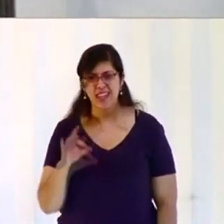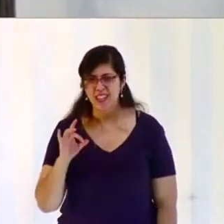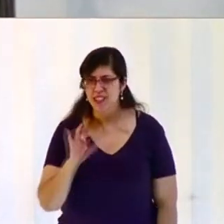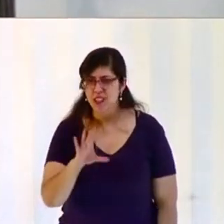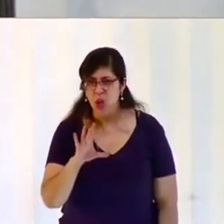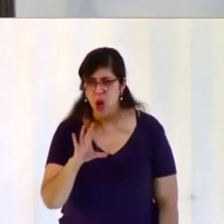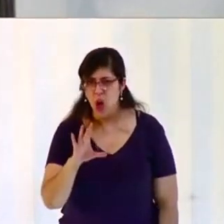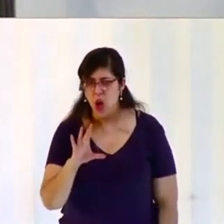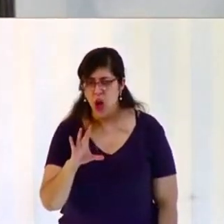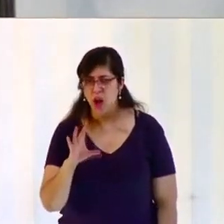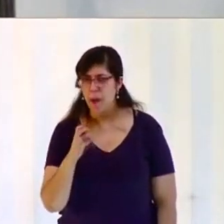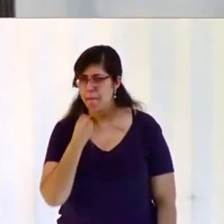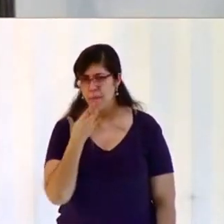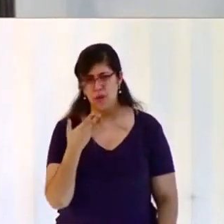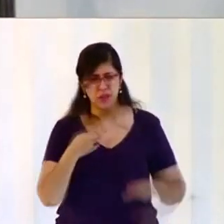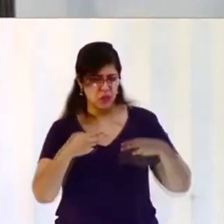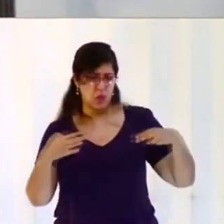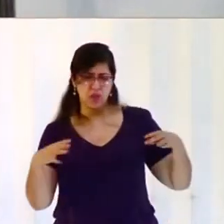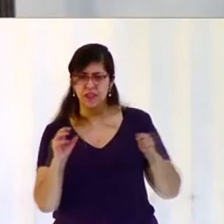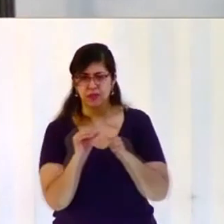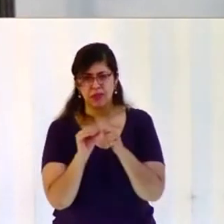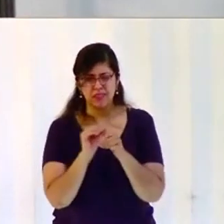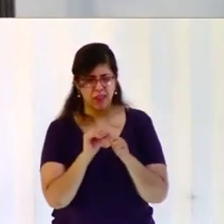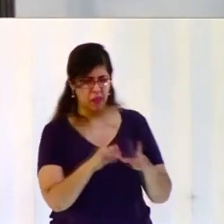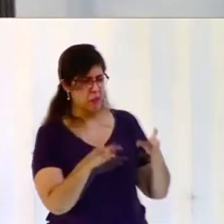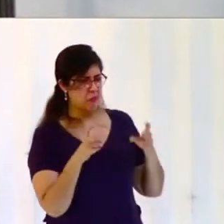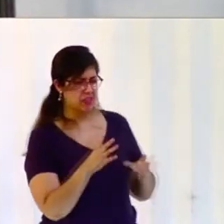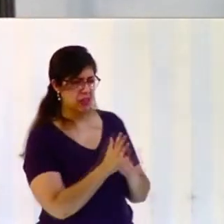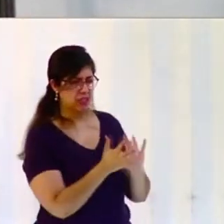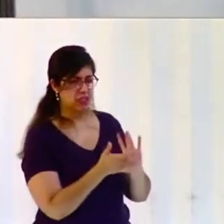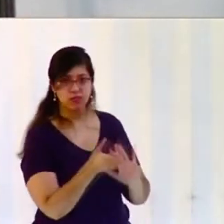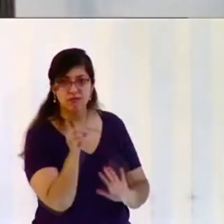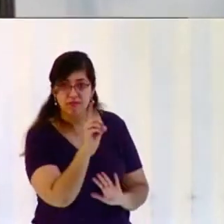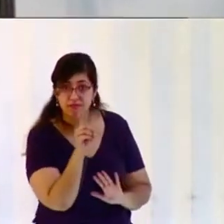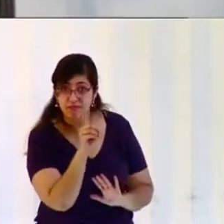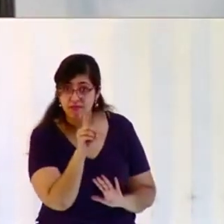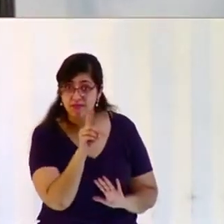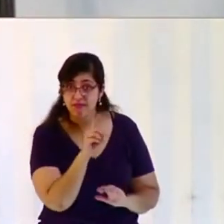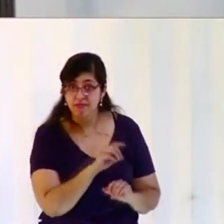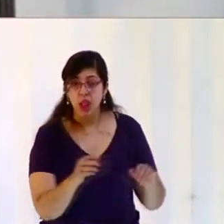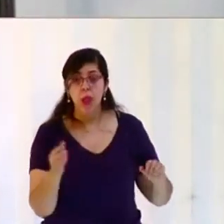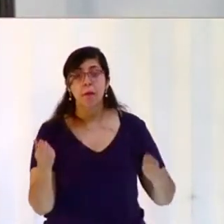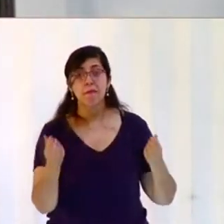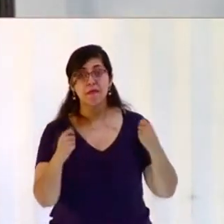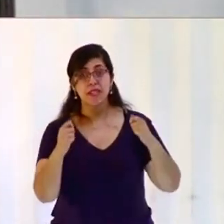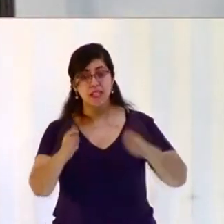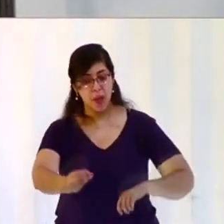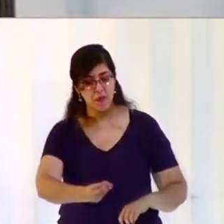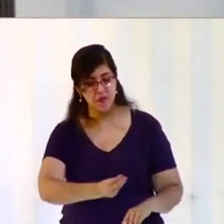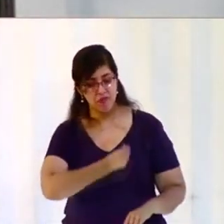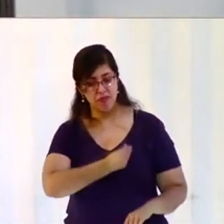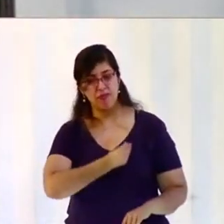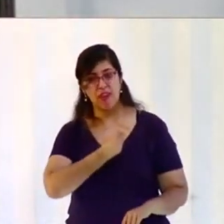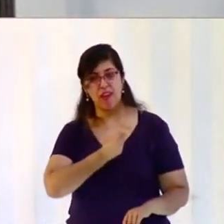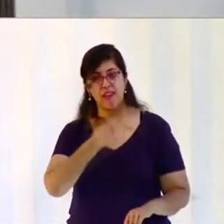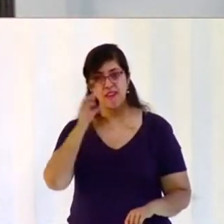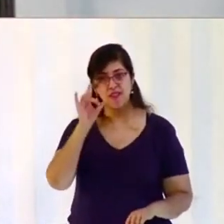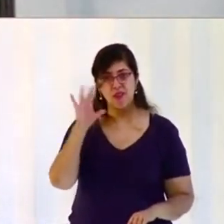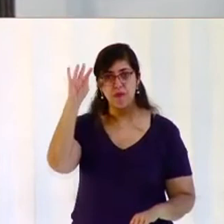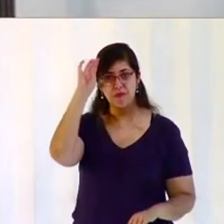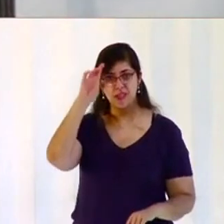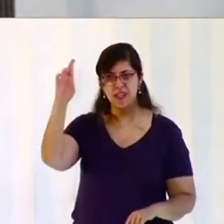prática de bons atos é o que Deus está falando. Nós vivemos para o Senhor